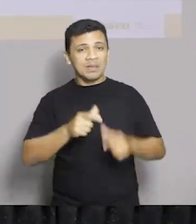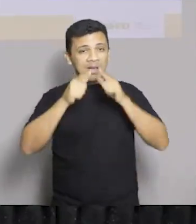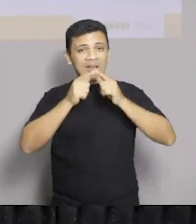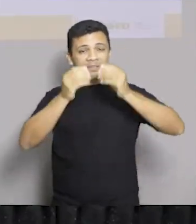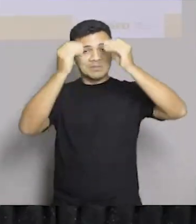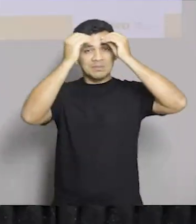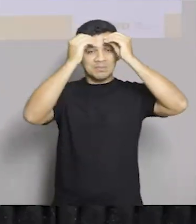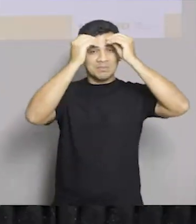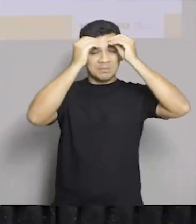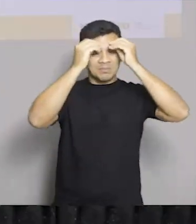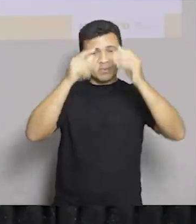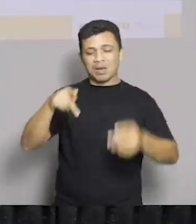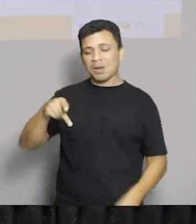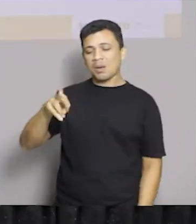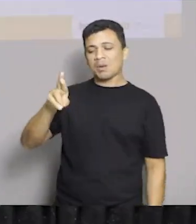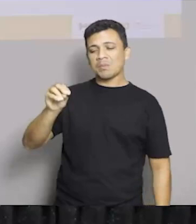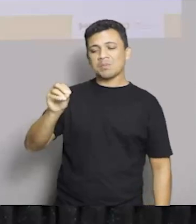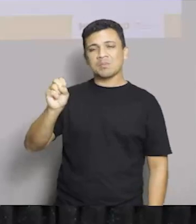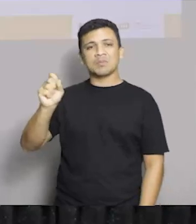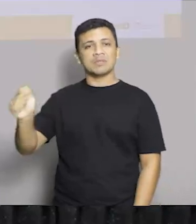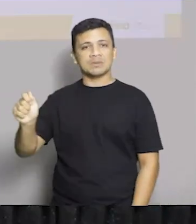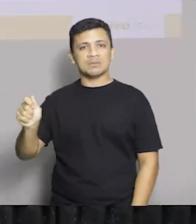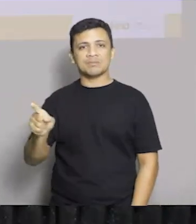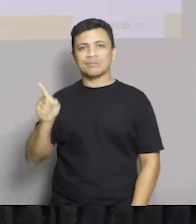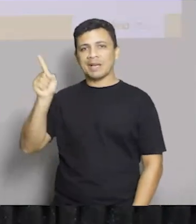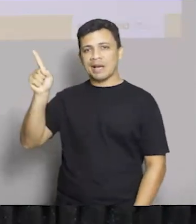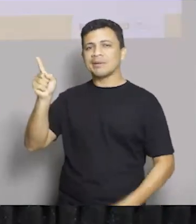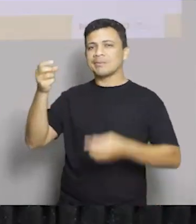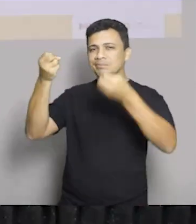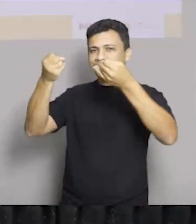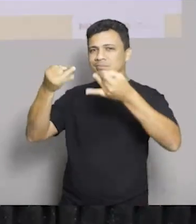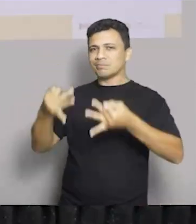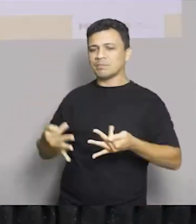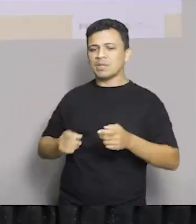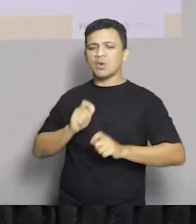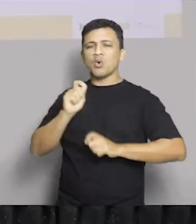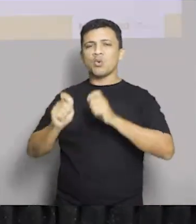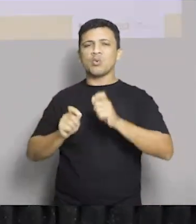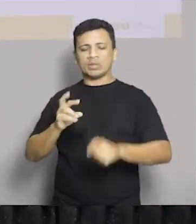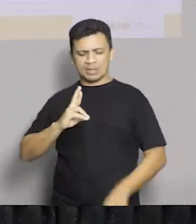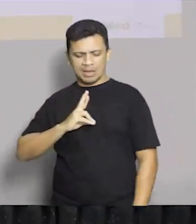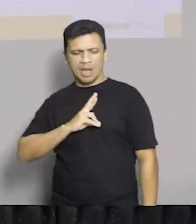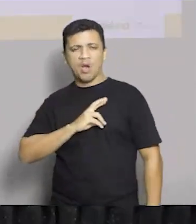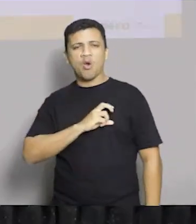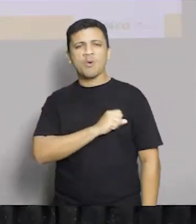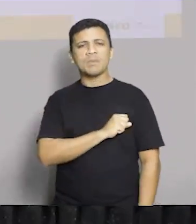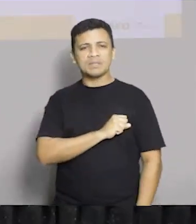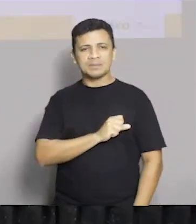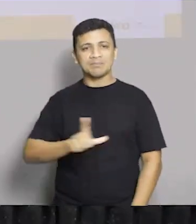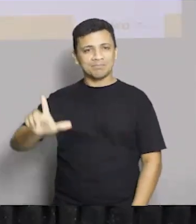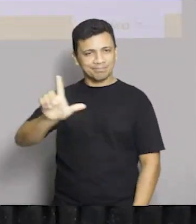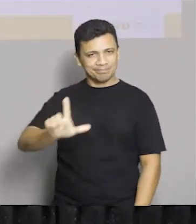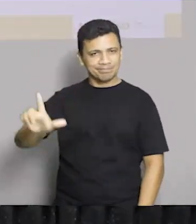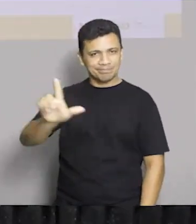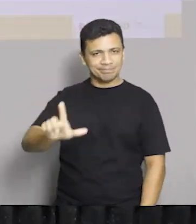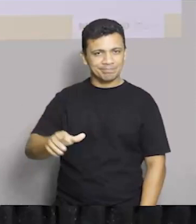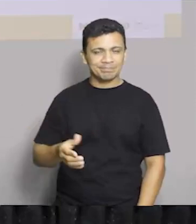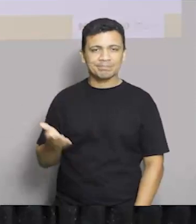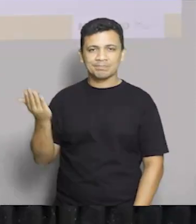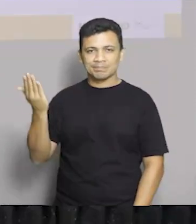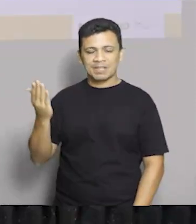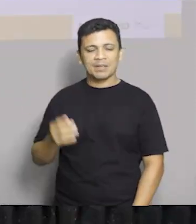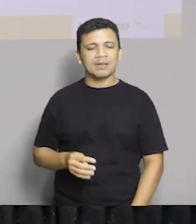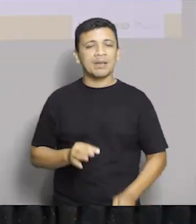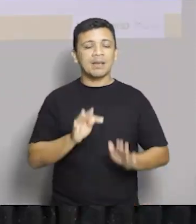corrida tá bom Aqui eu tenho uma definição para vocês o que que seria o romance considerando a questão da literatura é um texto